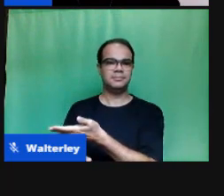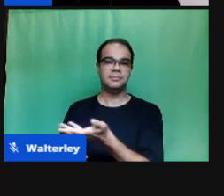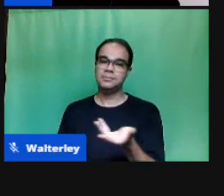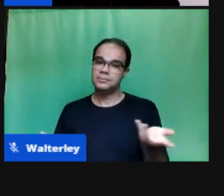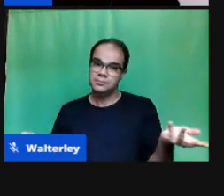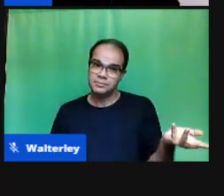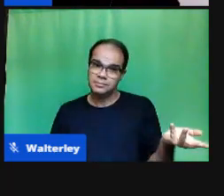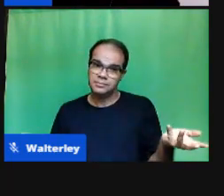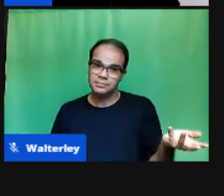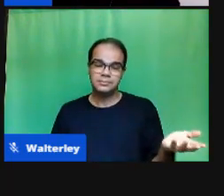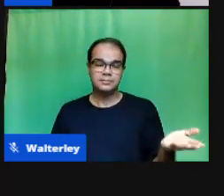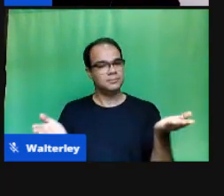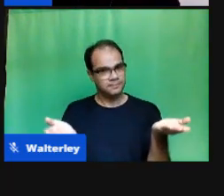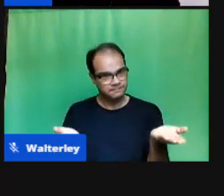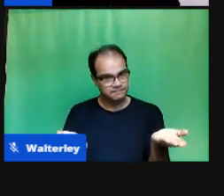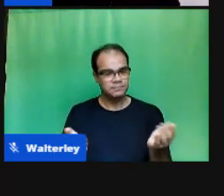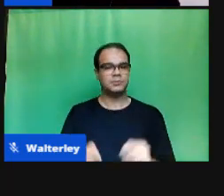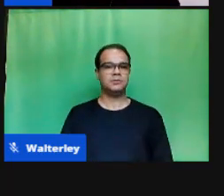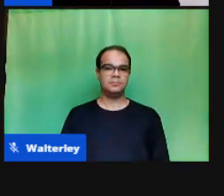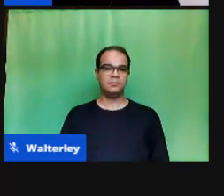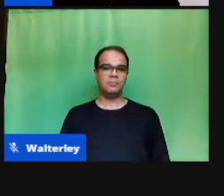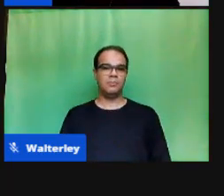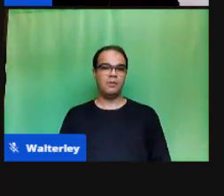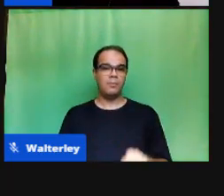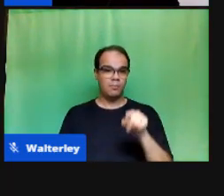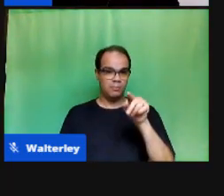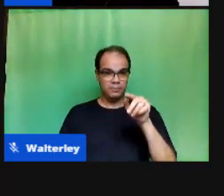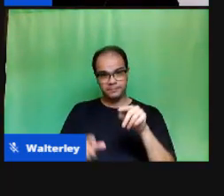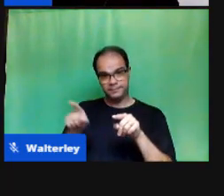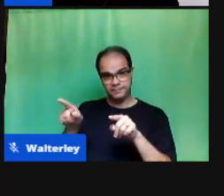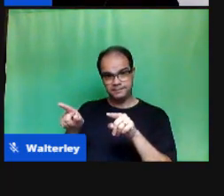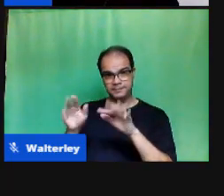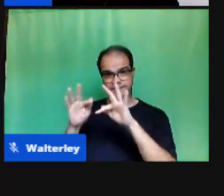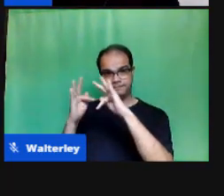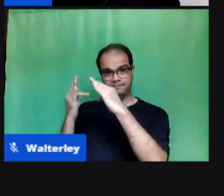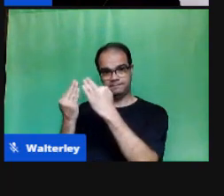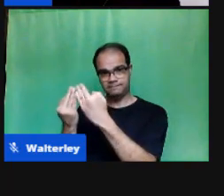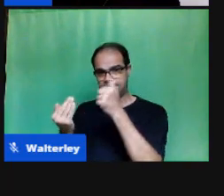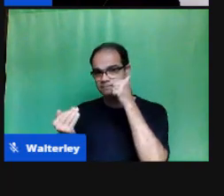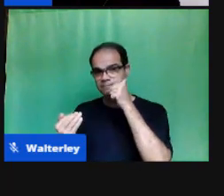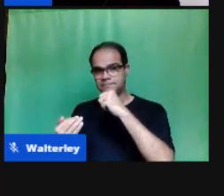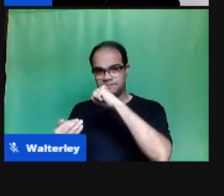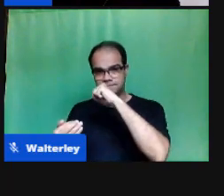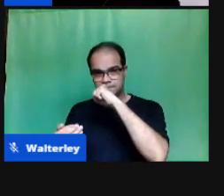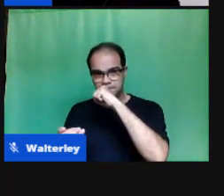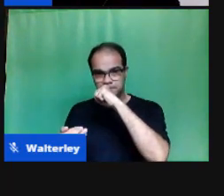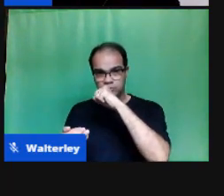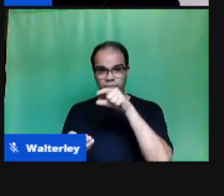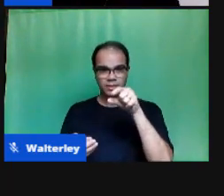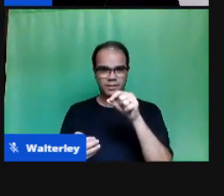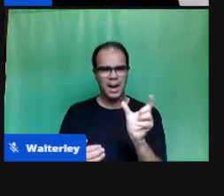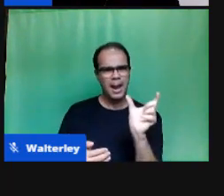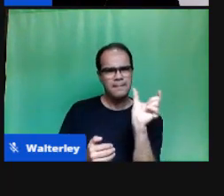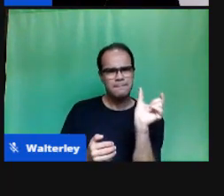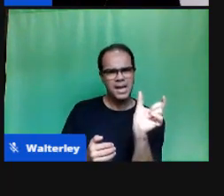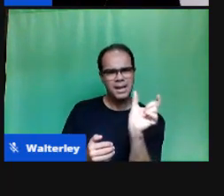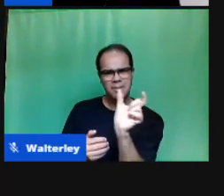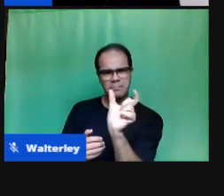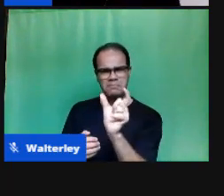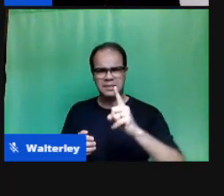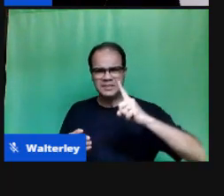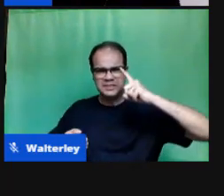entender o que ele tem que fazer, tá? Para facilitar esse acesso, para